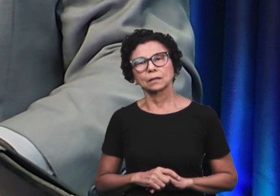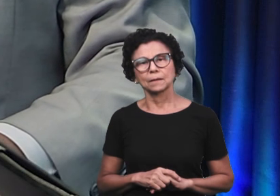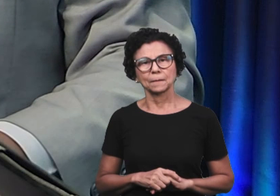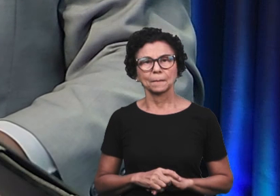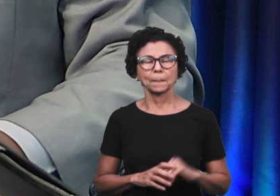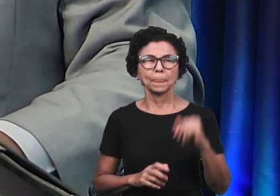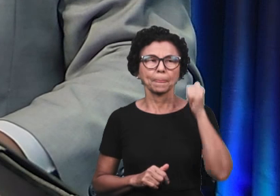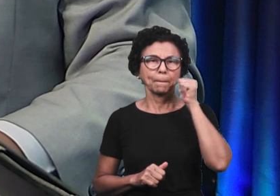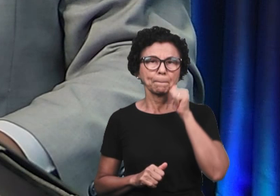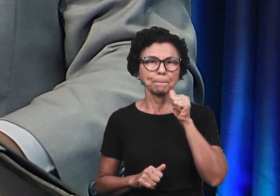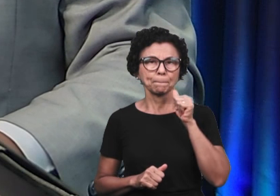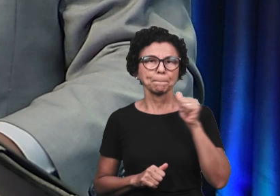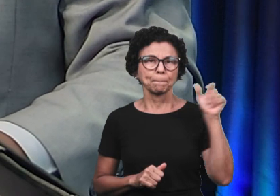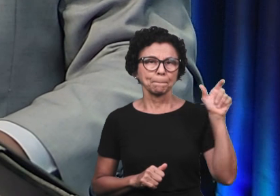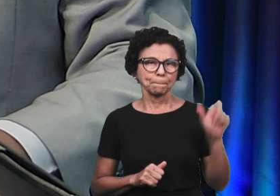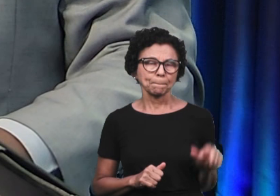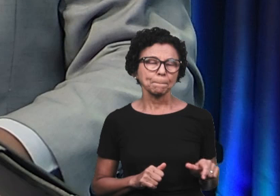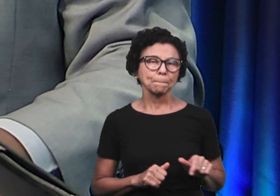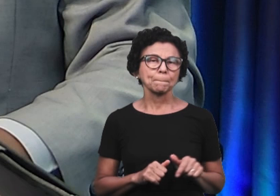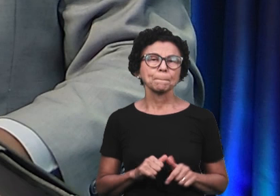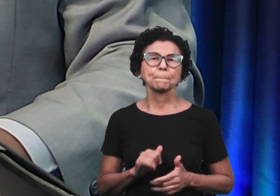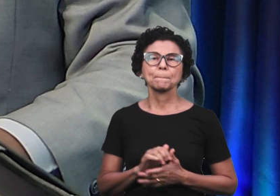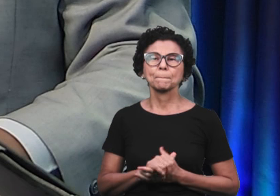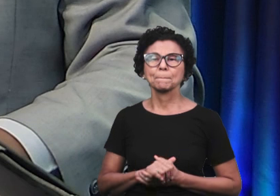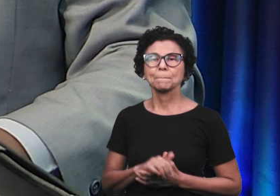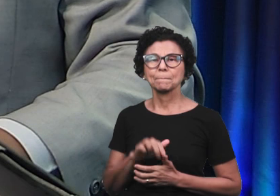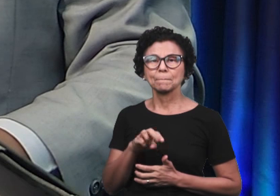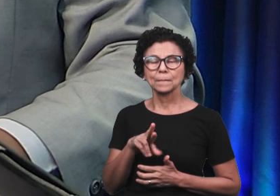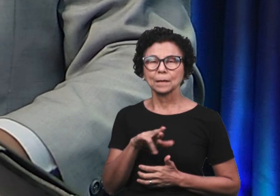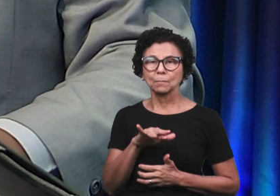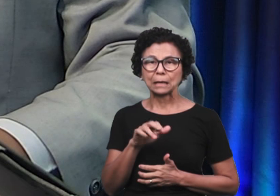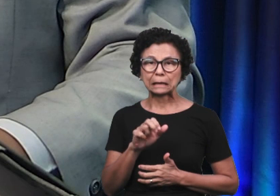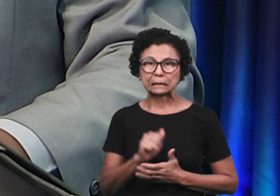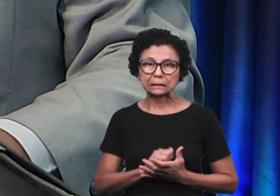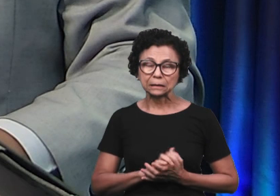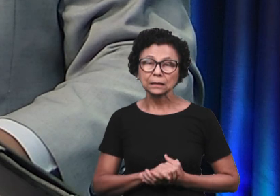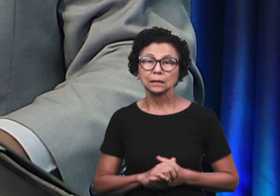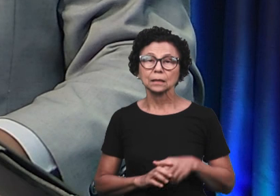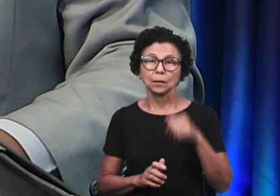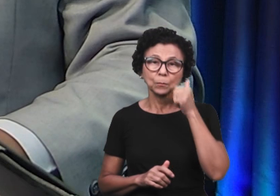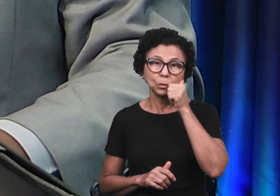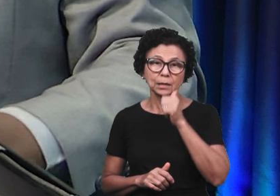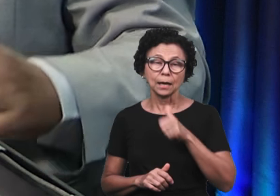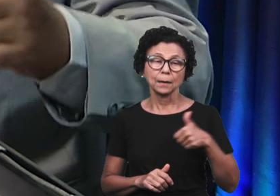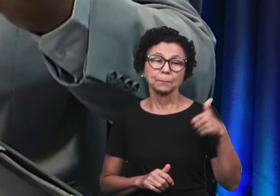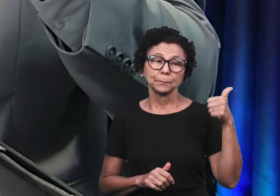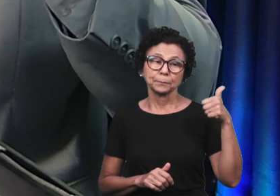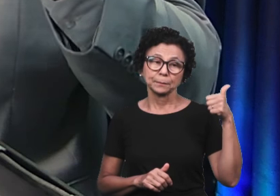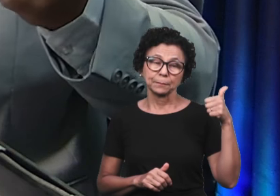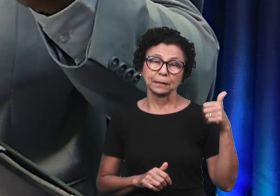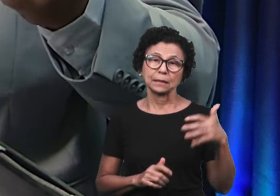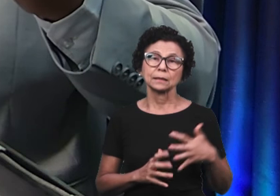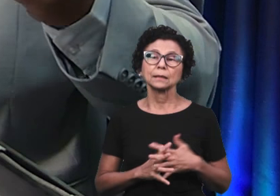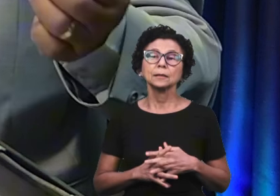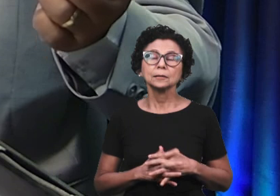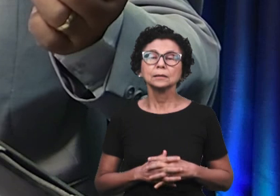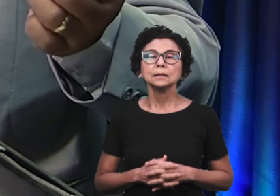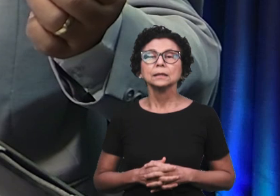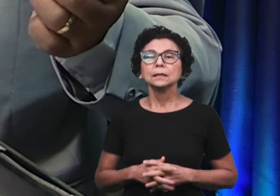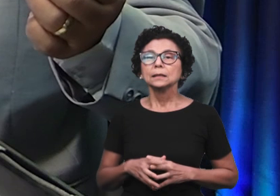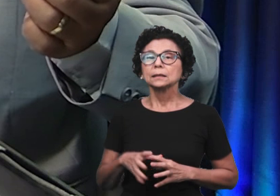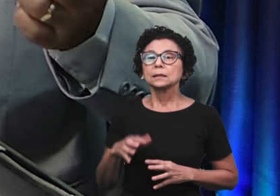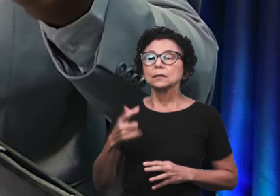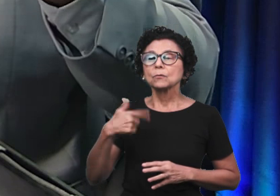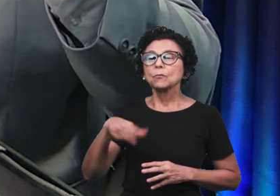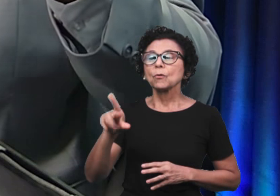Maria foi a primeira pessoa, foi uma mulher, né, que anunciou aos